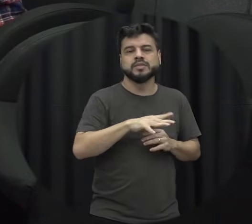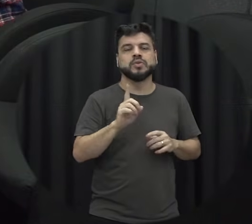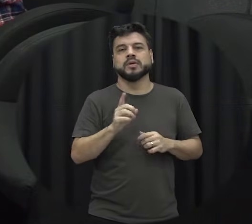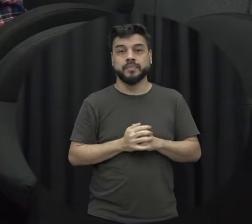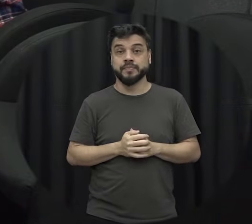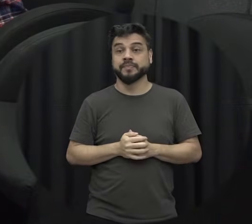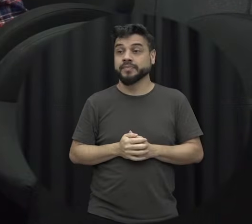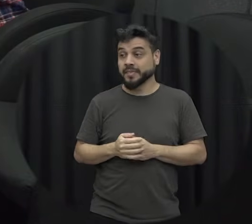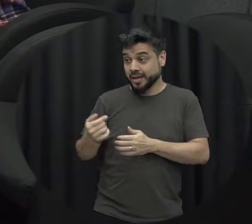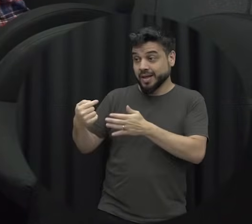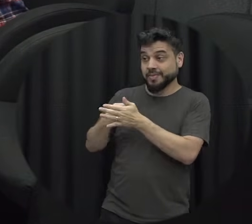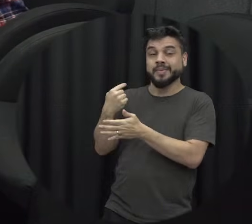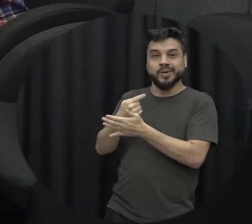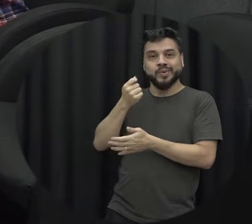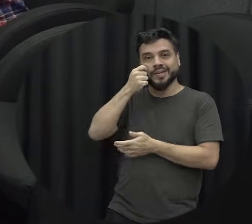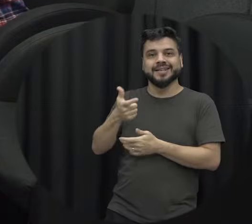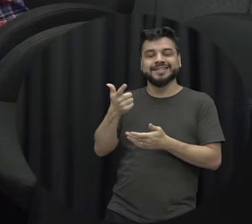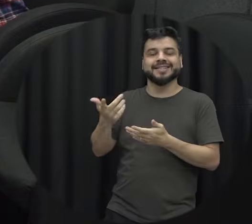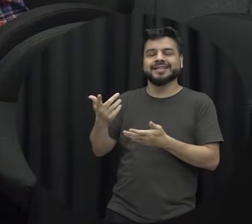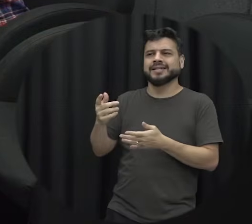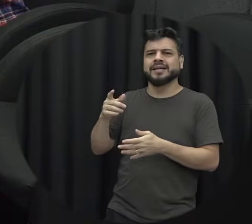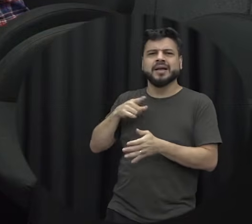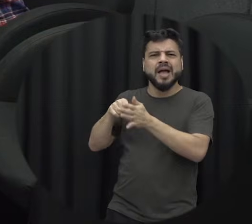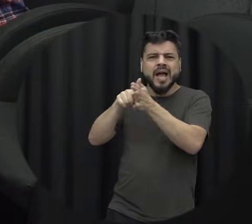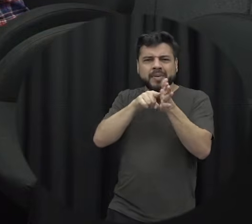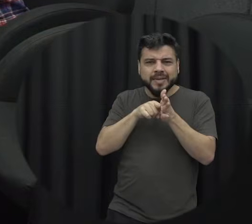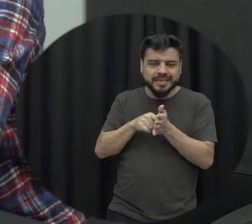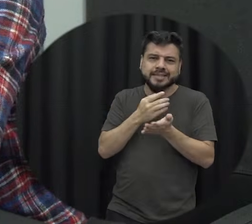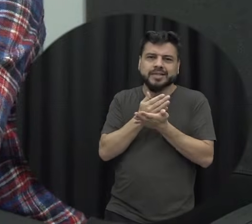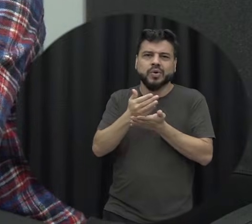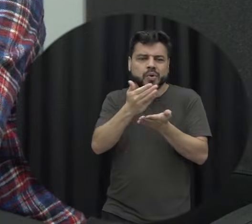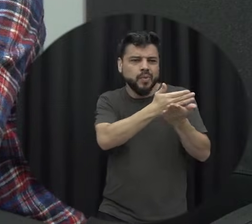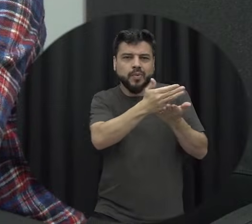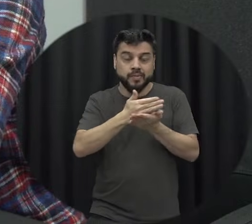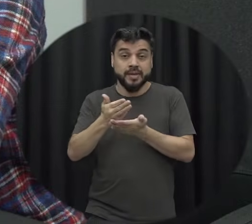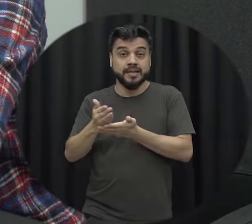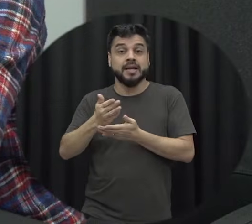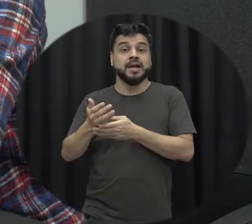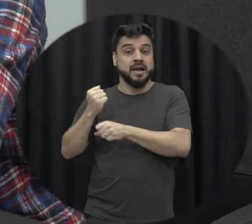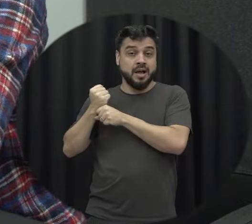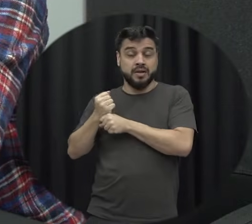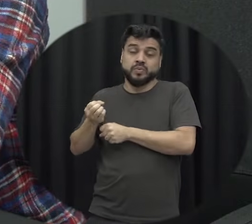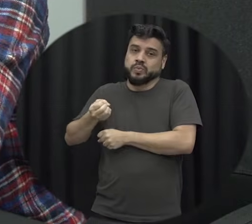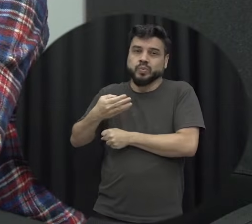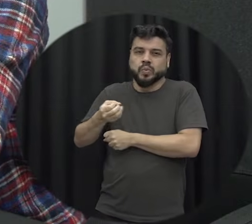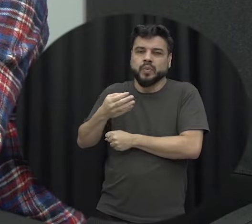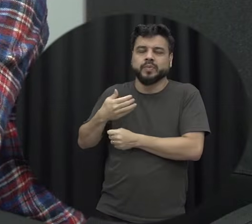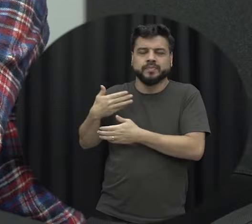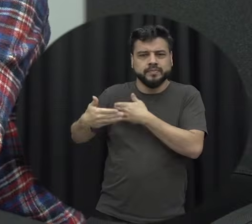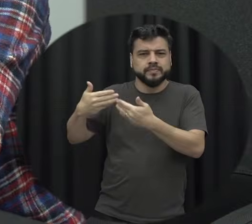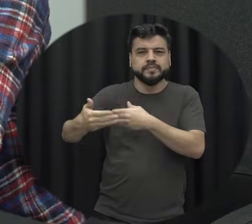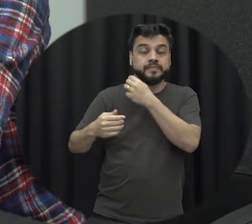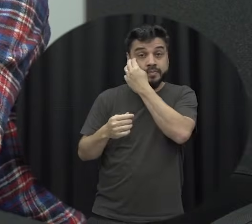muito interessante, né? Essas pesquisas elas estão sendo feitas, né, nessas últimas décadas, como eu te disse. Isso envolve